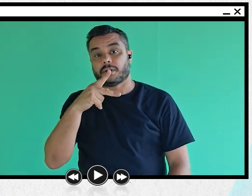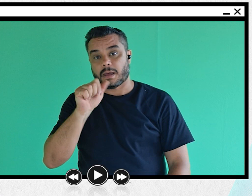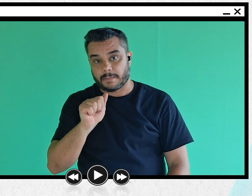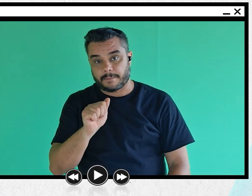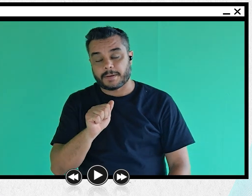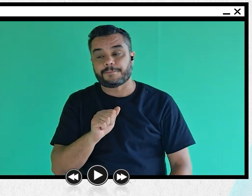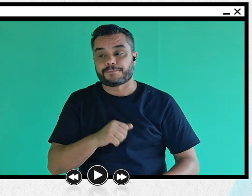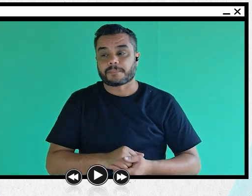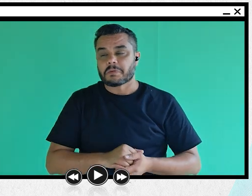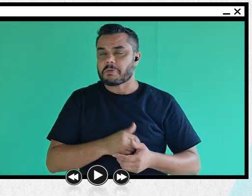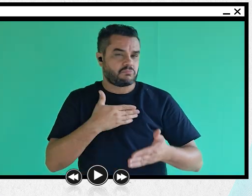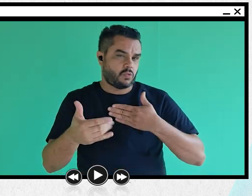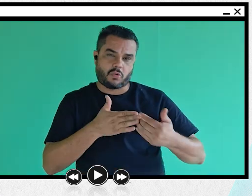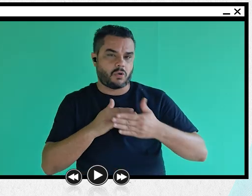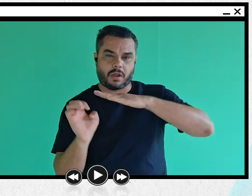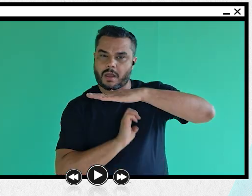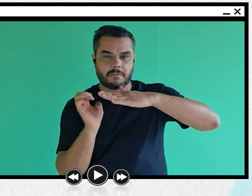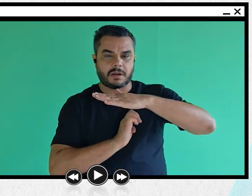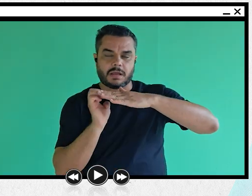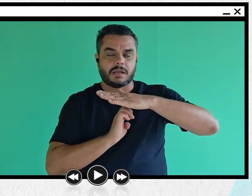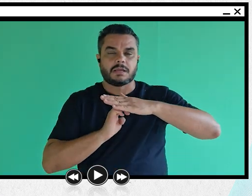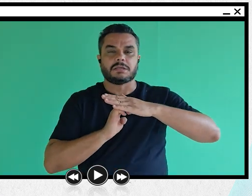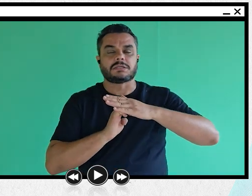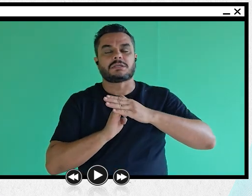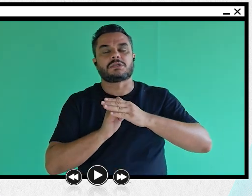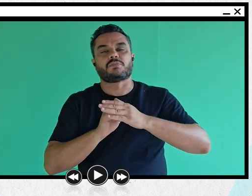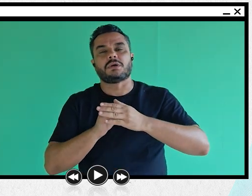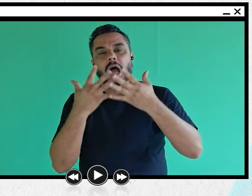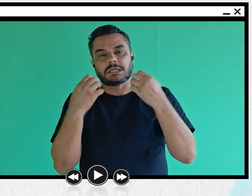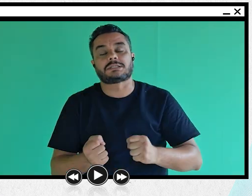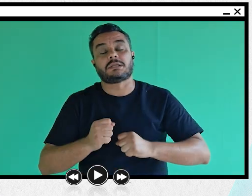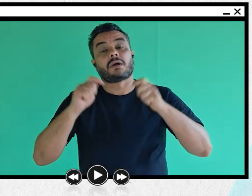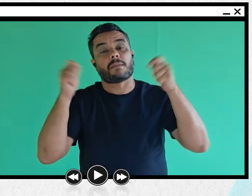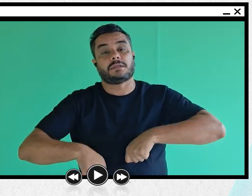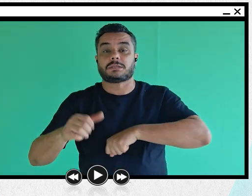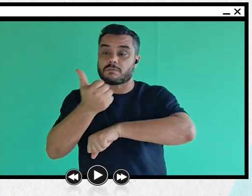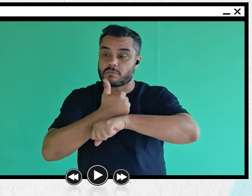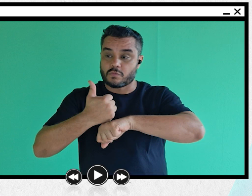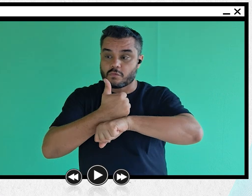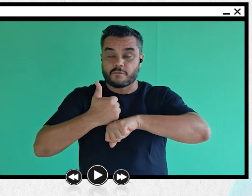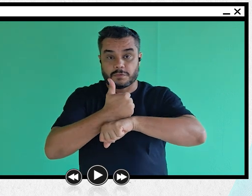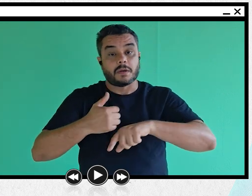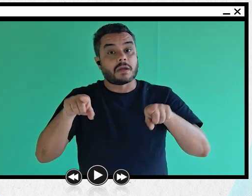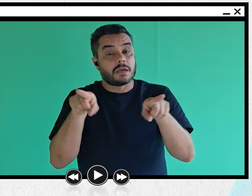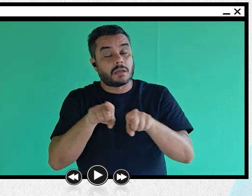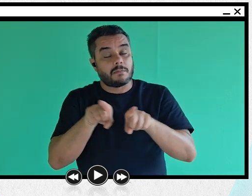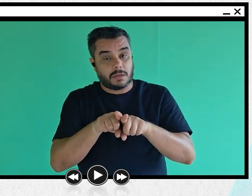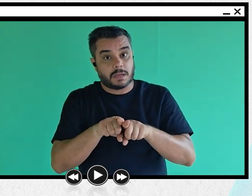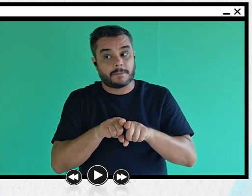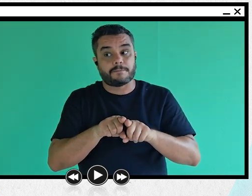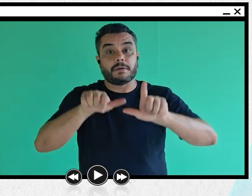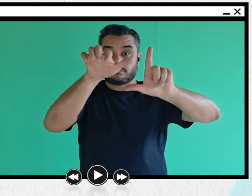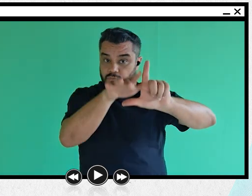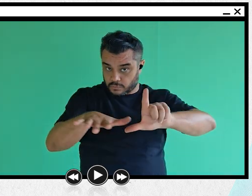funciona, inclusive, para qualquer empresa do ponto de vista de capacitação profissional. Pois bem, também, da mesma forma que os outros,